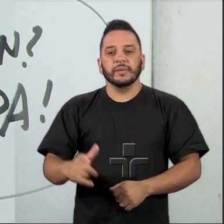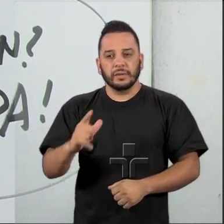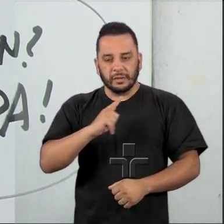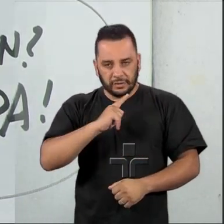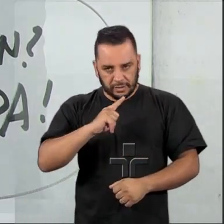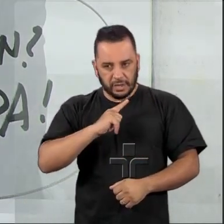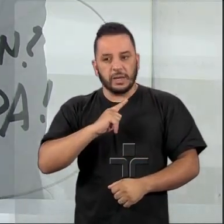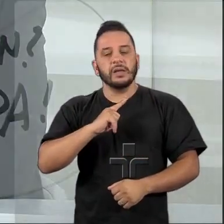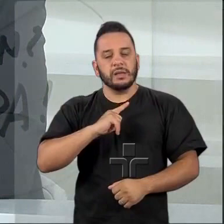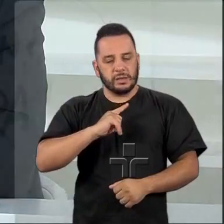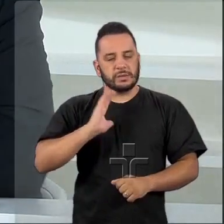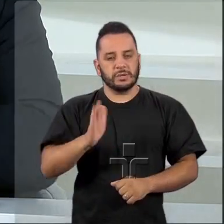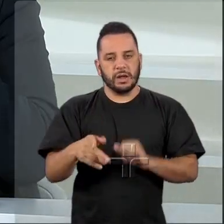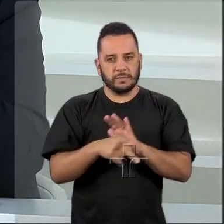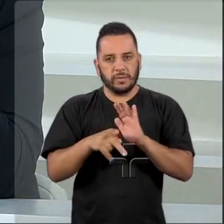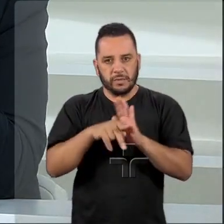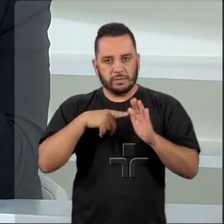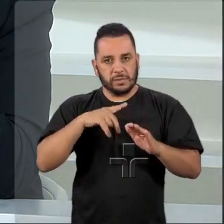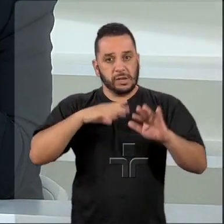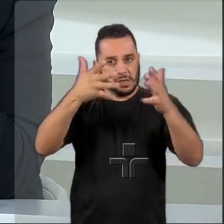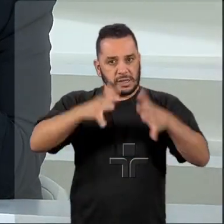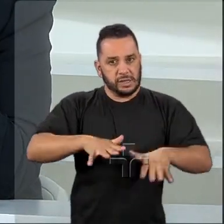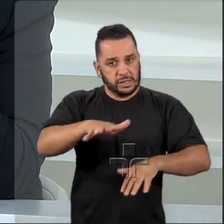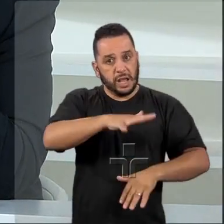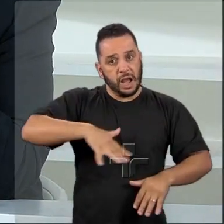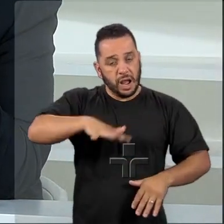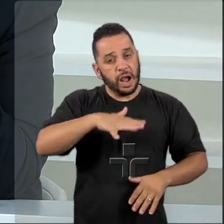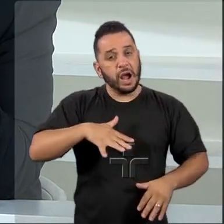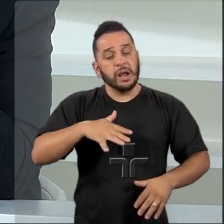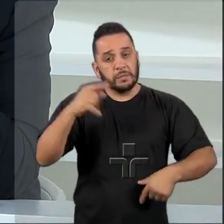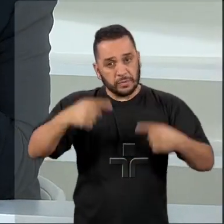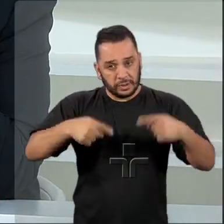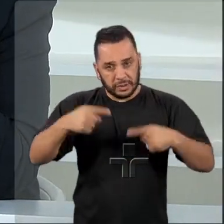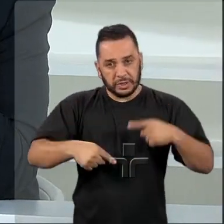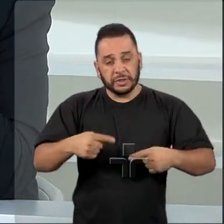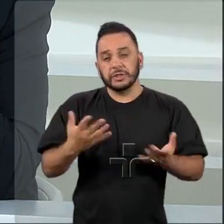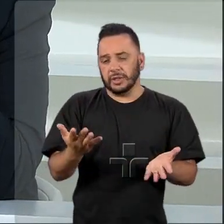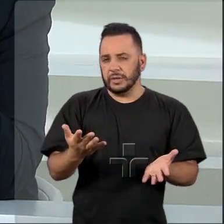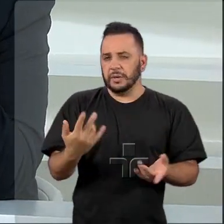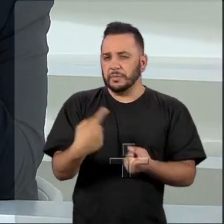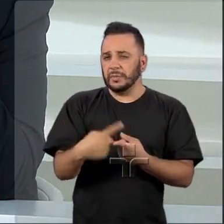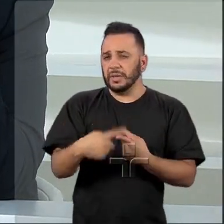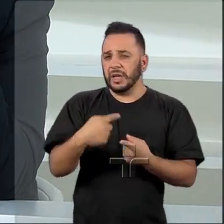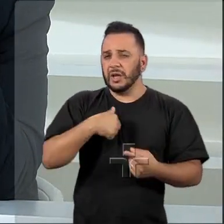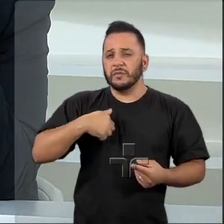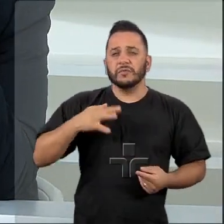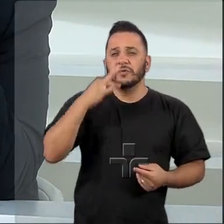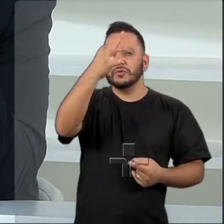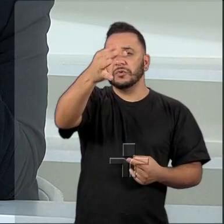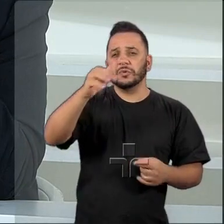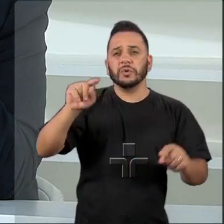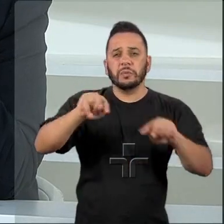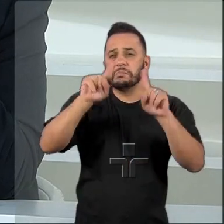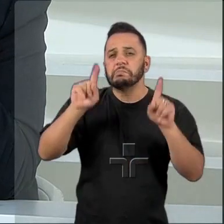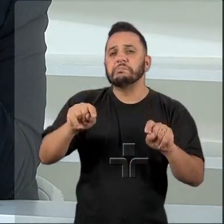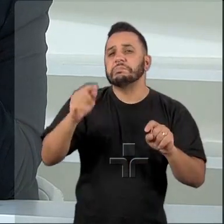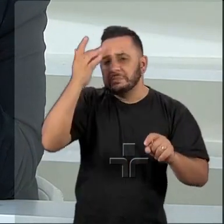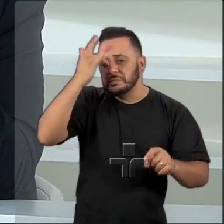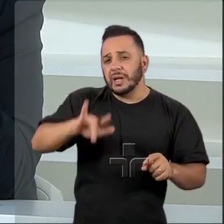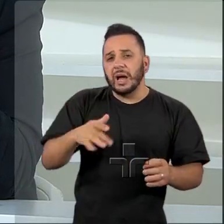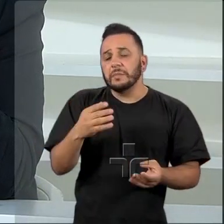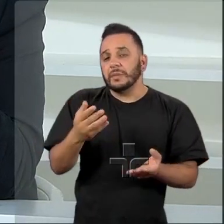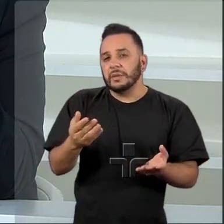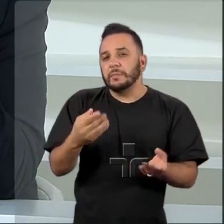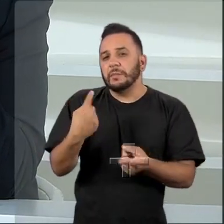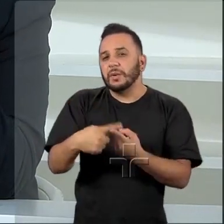da política, porque você vive num mundo em que o futuro é bastante imprevisível, por conta de todas as transformações tecnológicas, você não sabe o